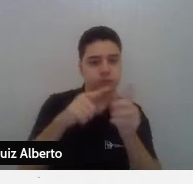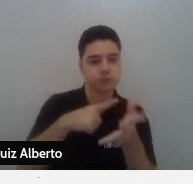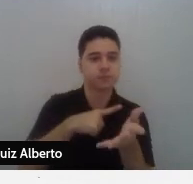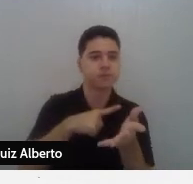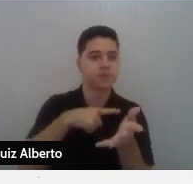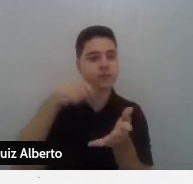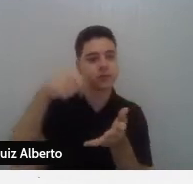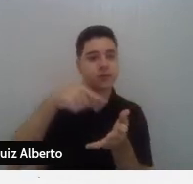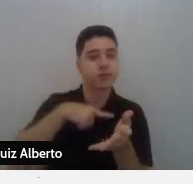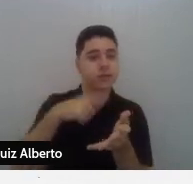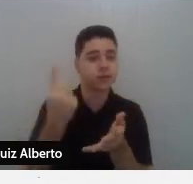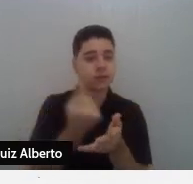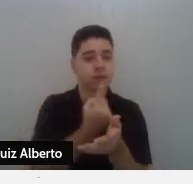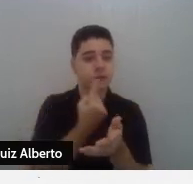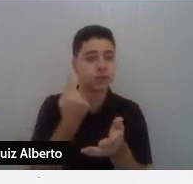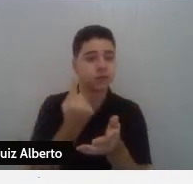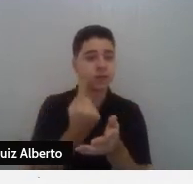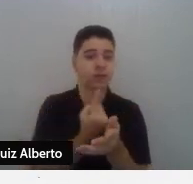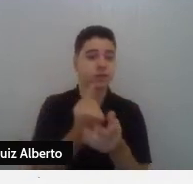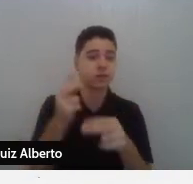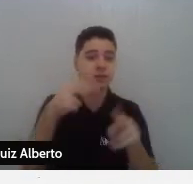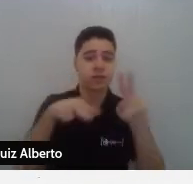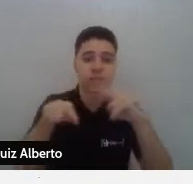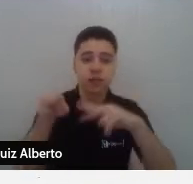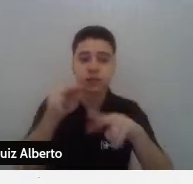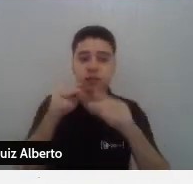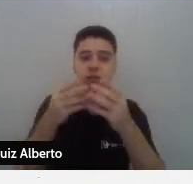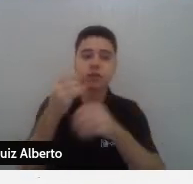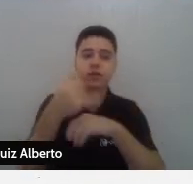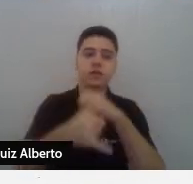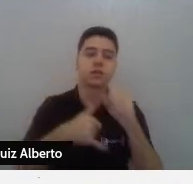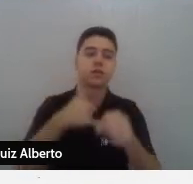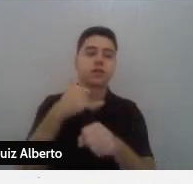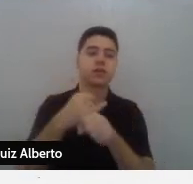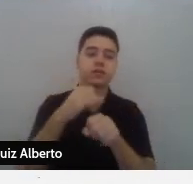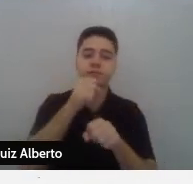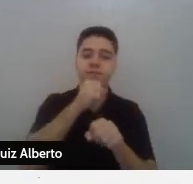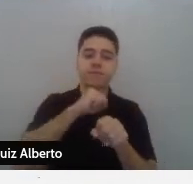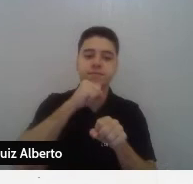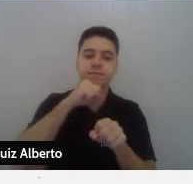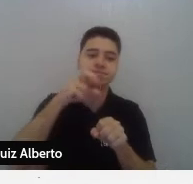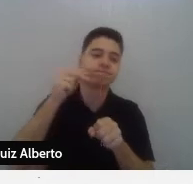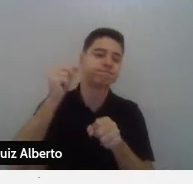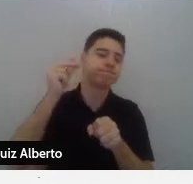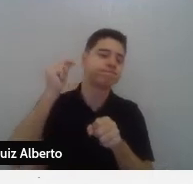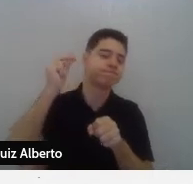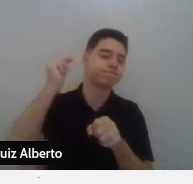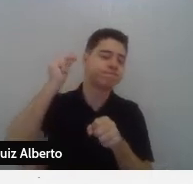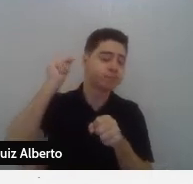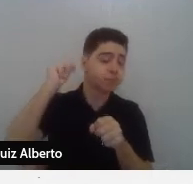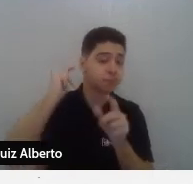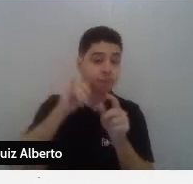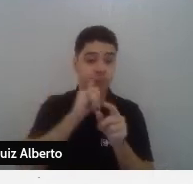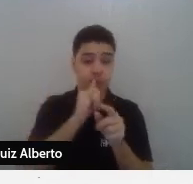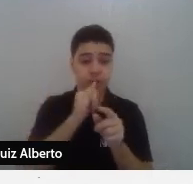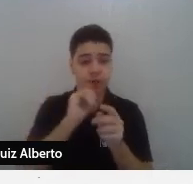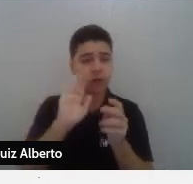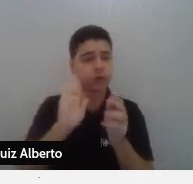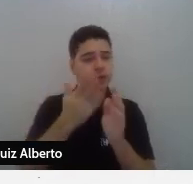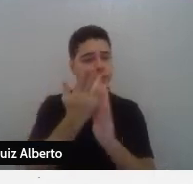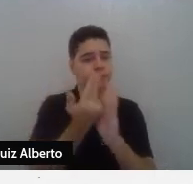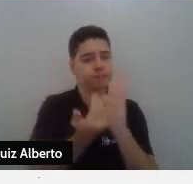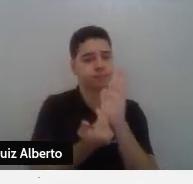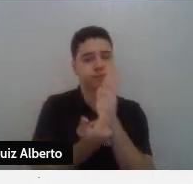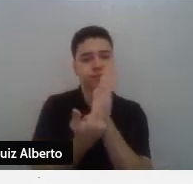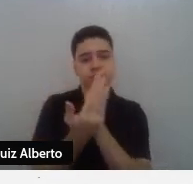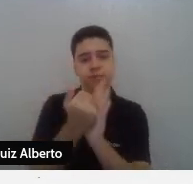a gente vê muito, a gente via muito na internet mais antiga, né? E é uma estética da pixel